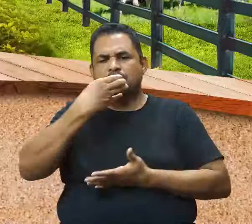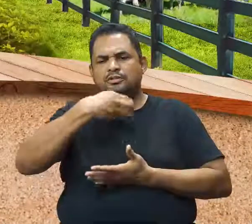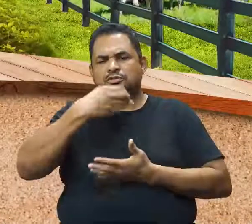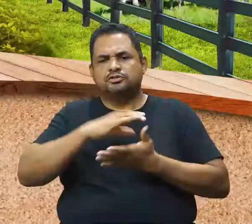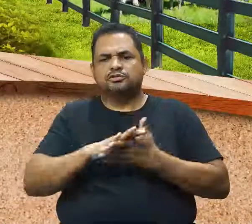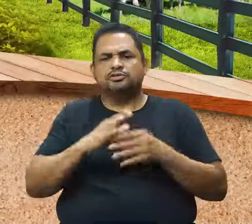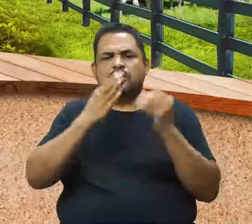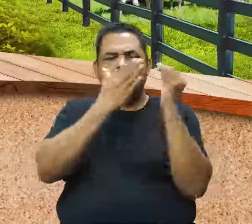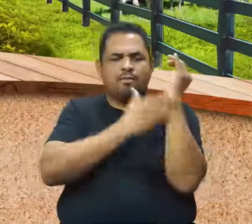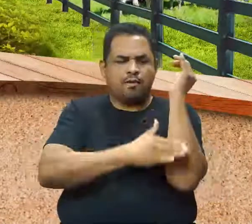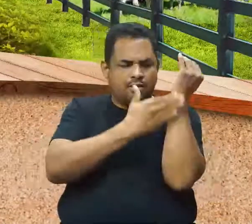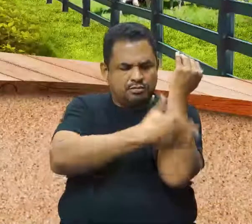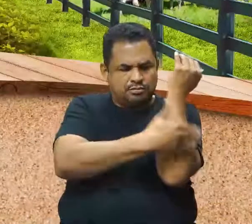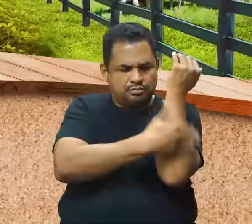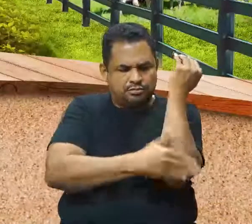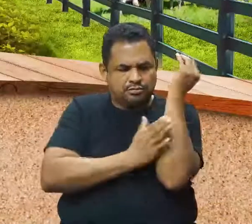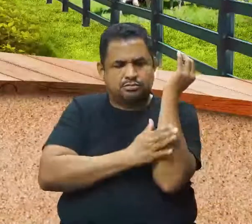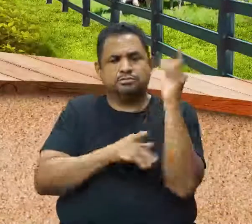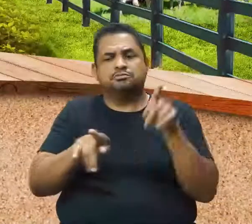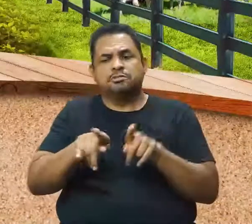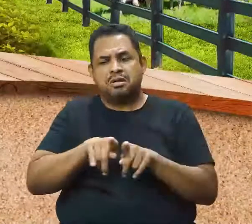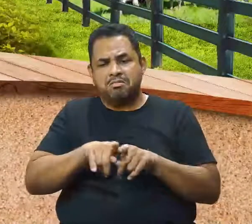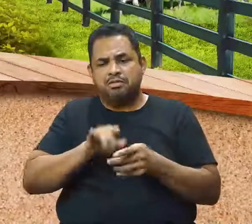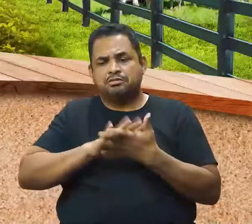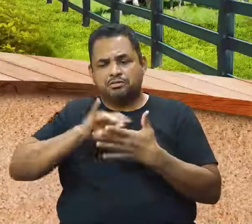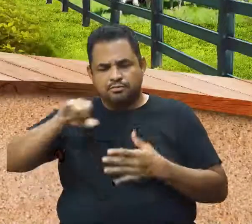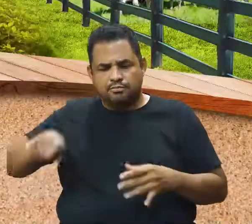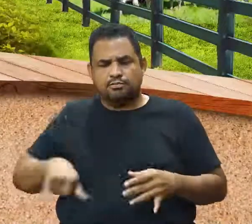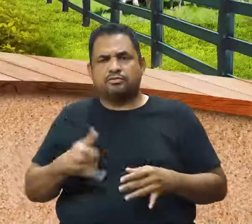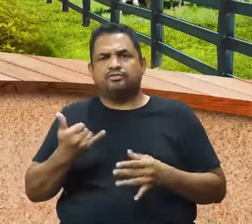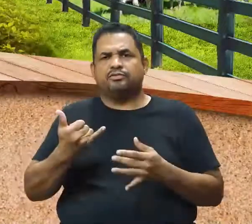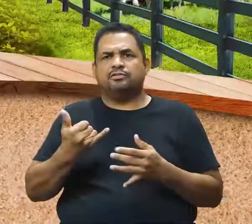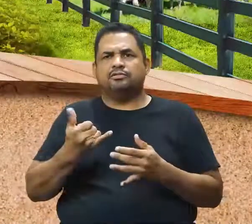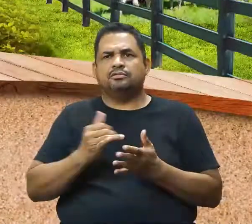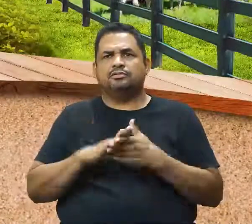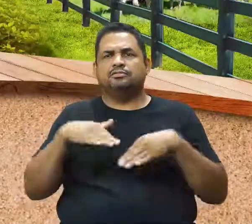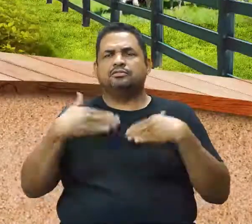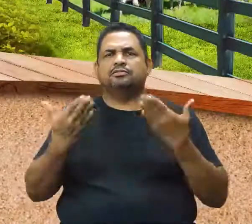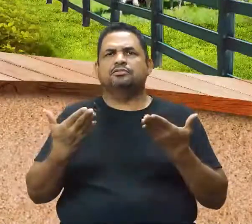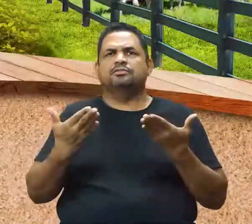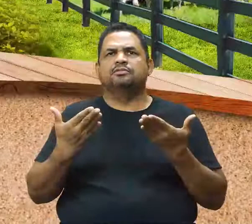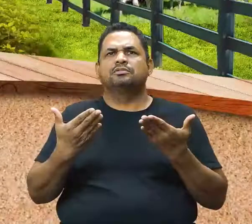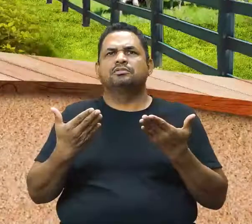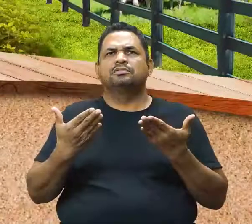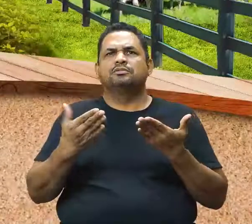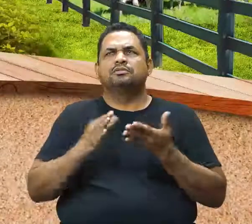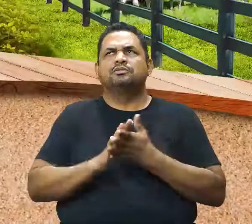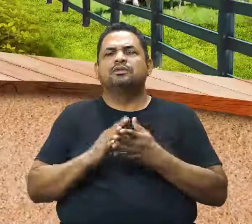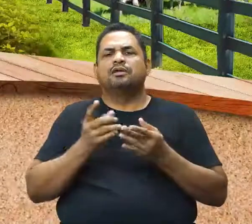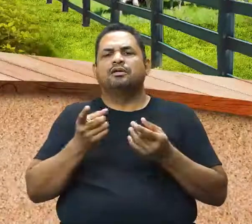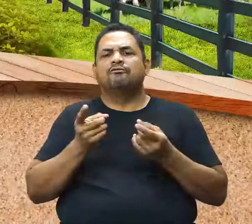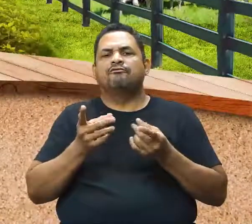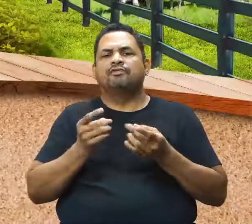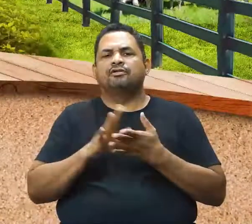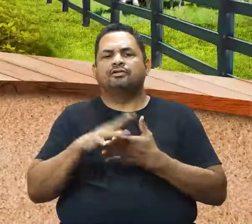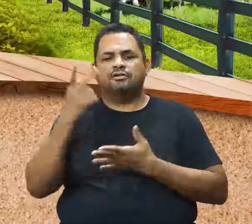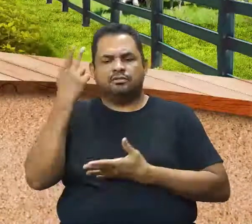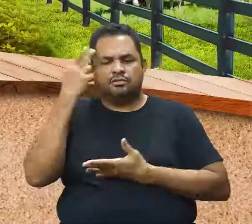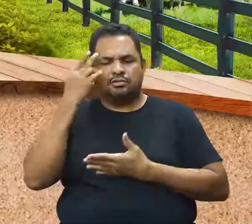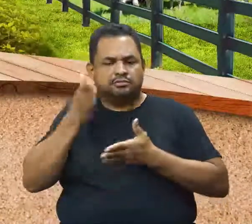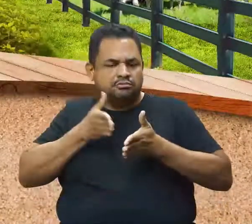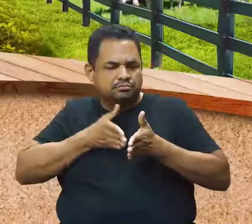do abacaxi também são aproveitados. Quando não é vendido in natura para o mercado, mas passa